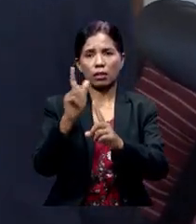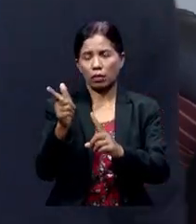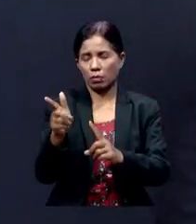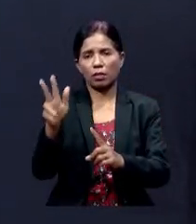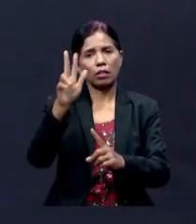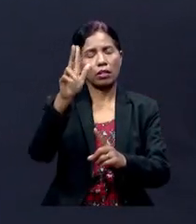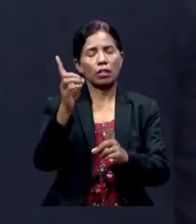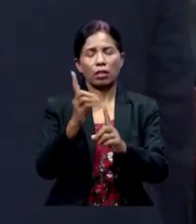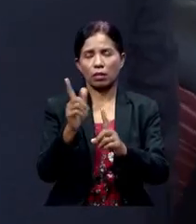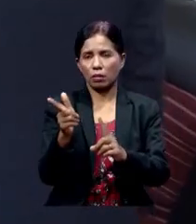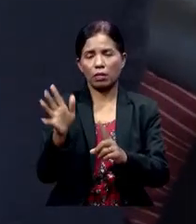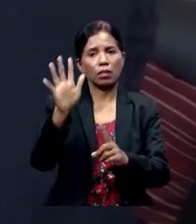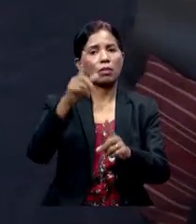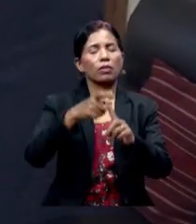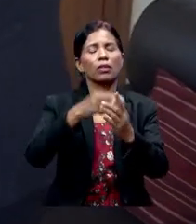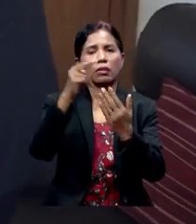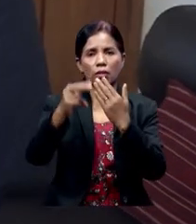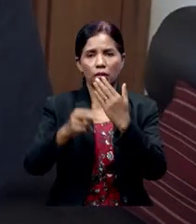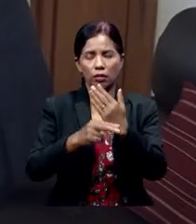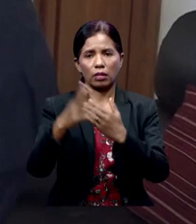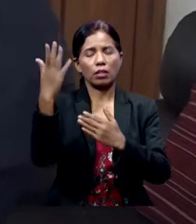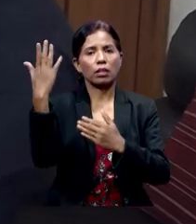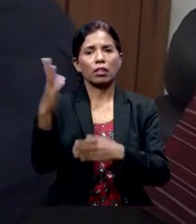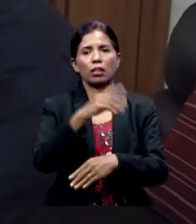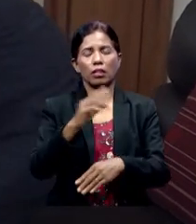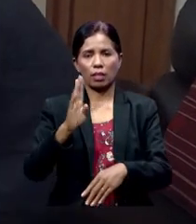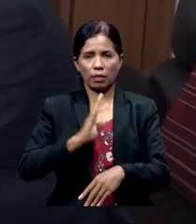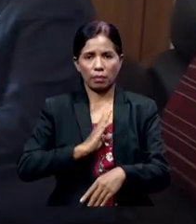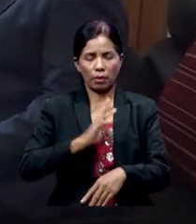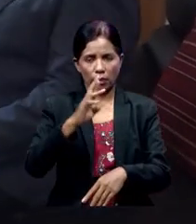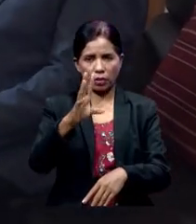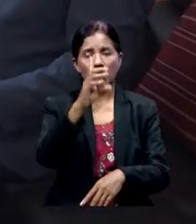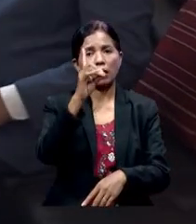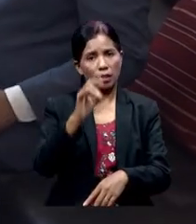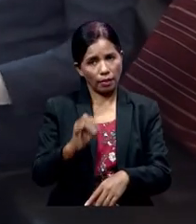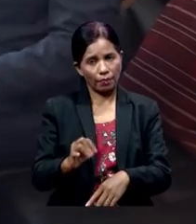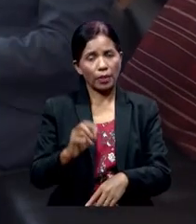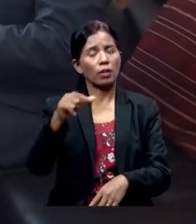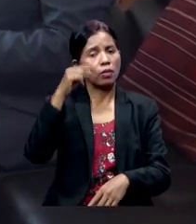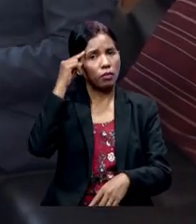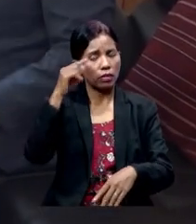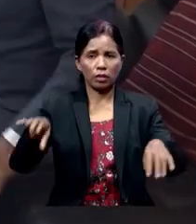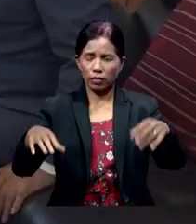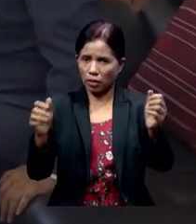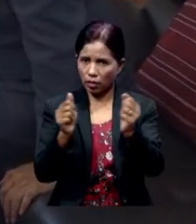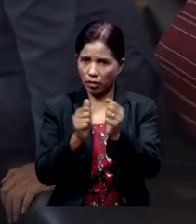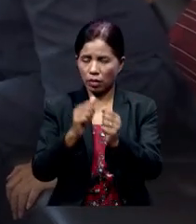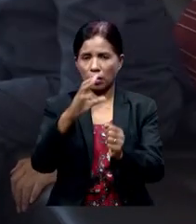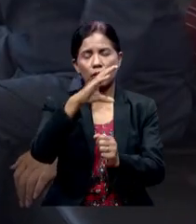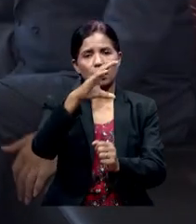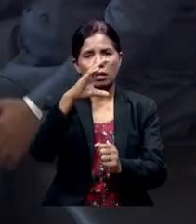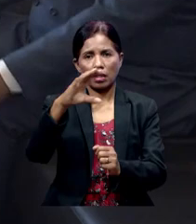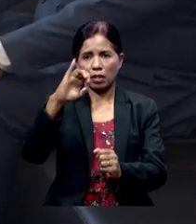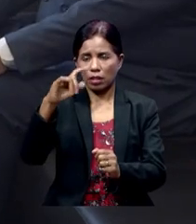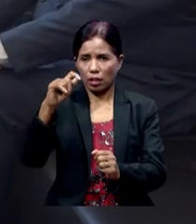Ruanure Sinlima, no novembro, e a sala multiusos Beboradilai. Calboadilai, Governo se serviço a mútuo com a Câmara, Comércio e